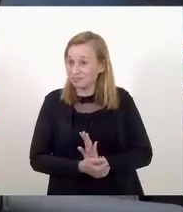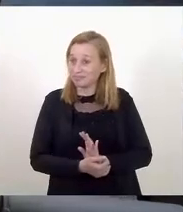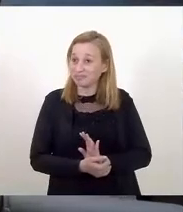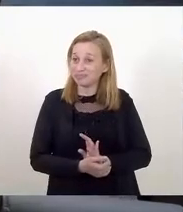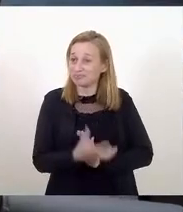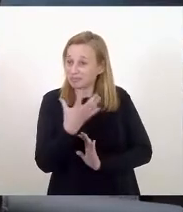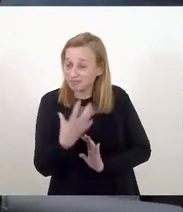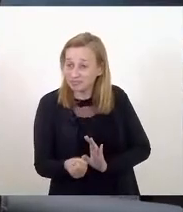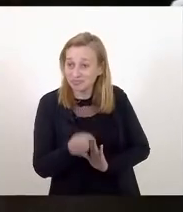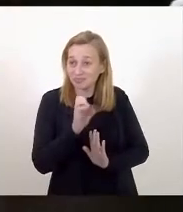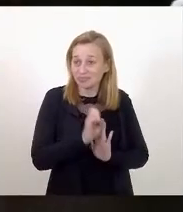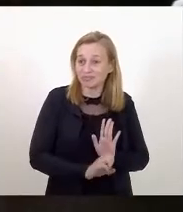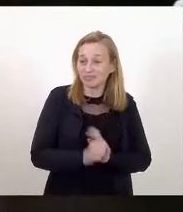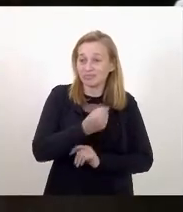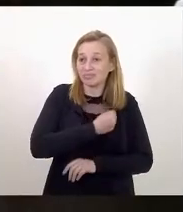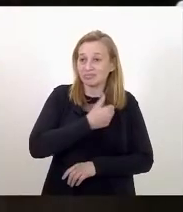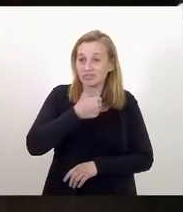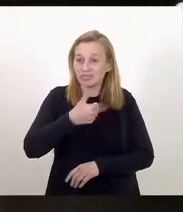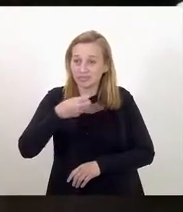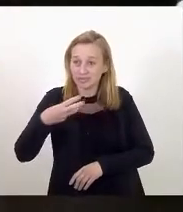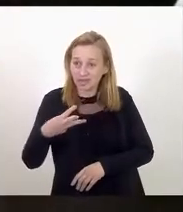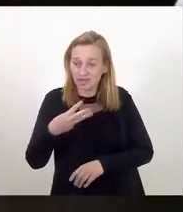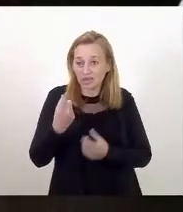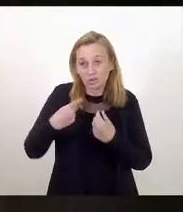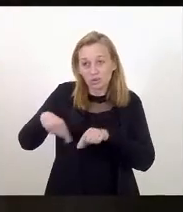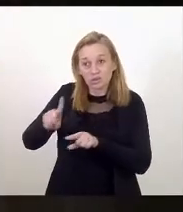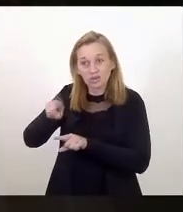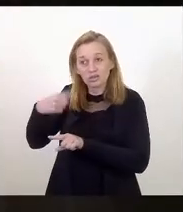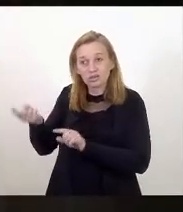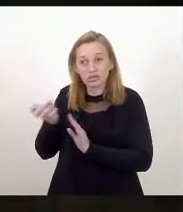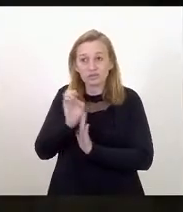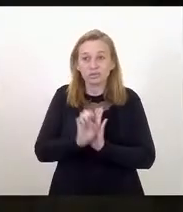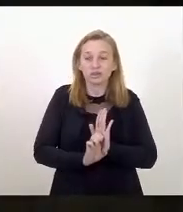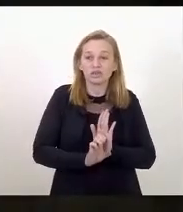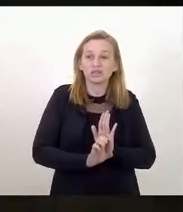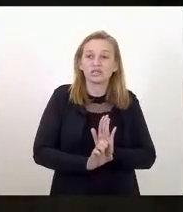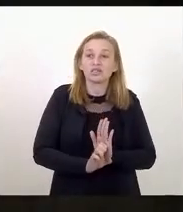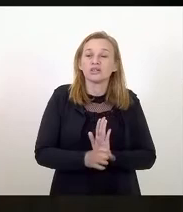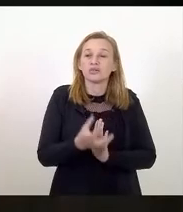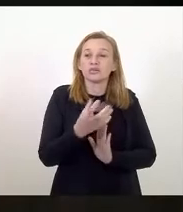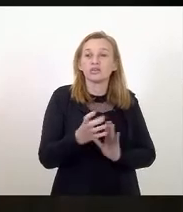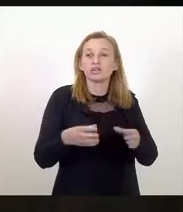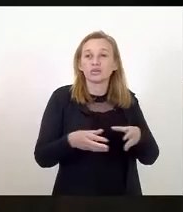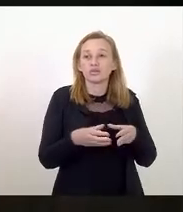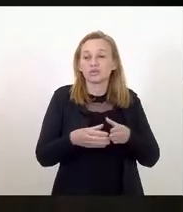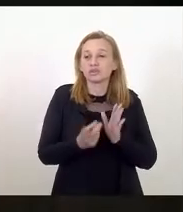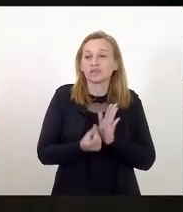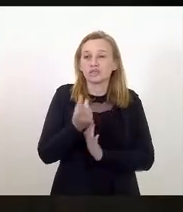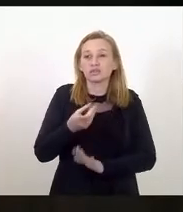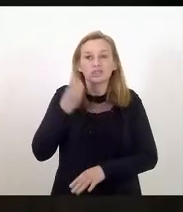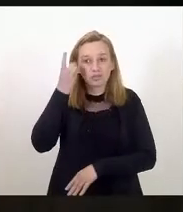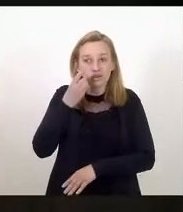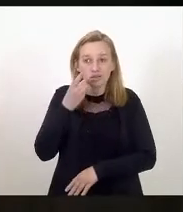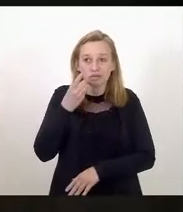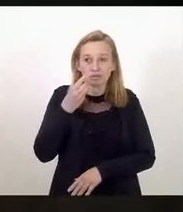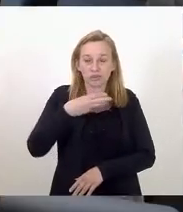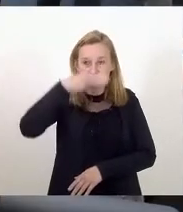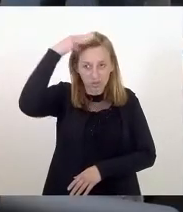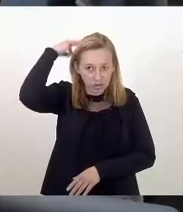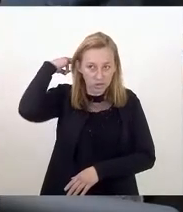Favorável à emenda número 13 e contrário às demais emendas. Pela comissão de orçamento, deputado Márcio Pacheco.